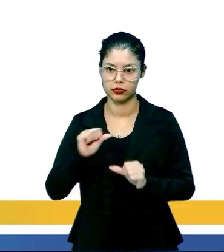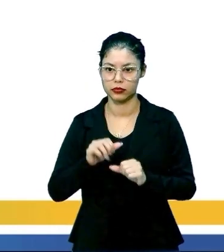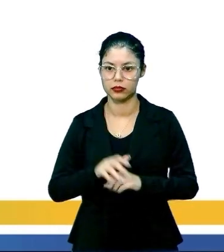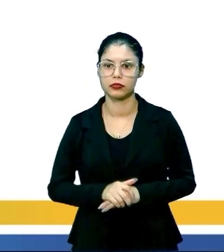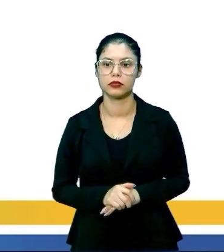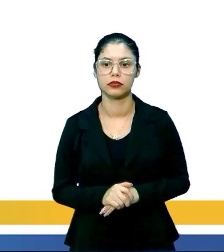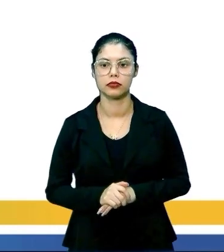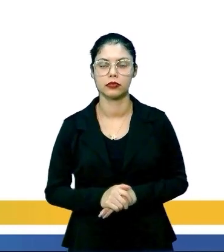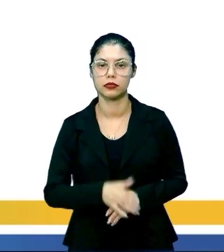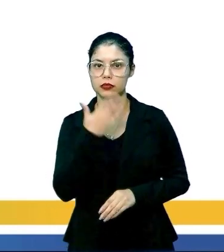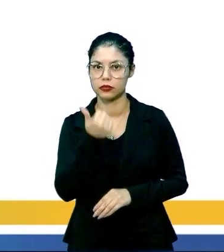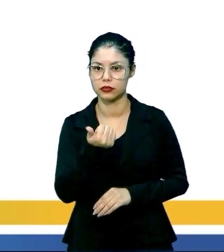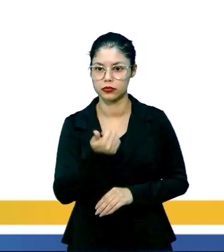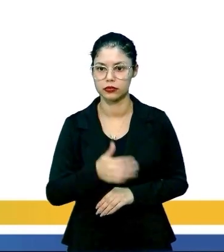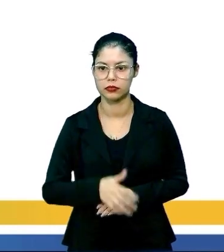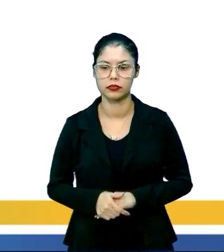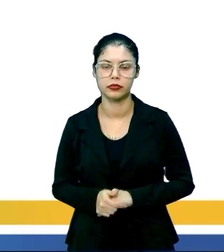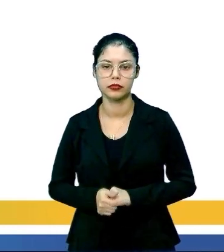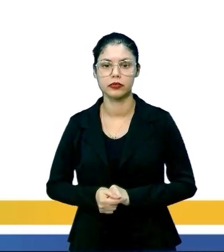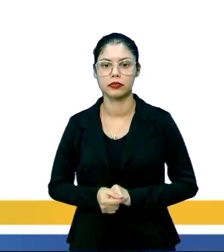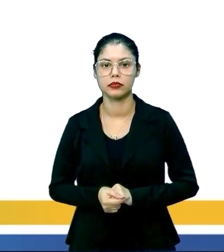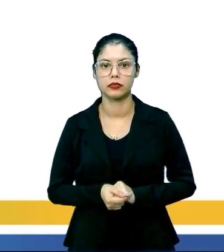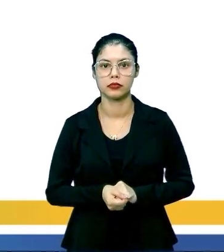contradição. Tudo bem?